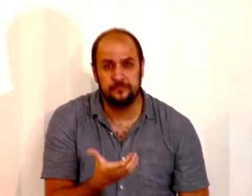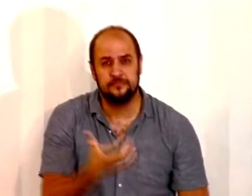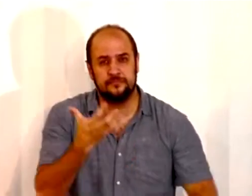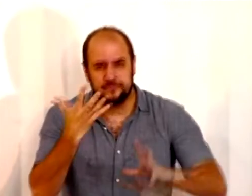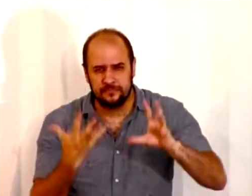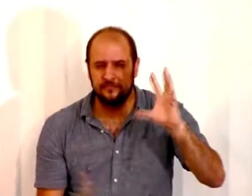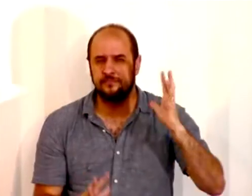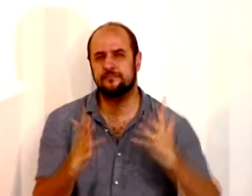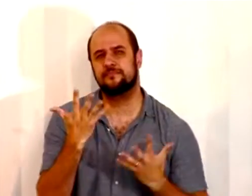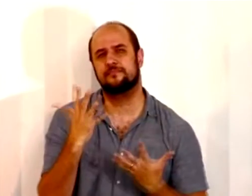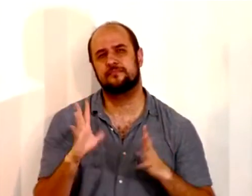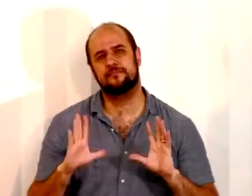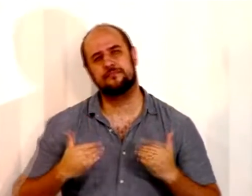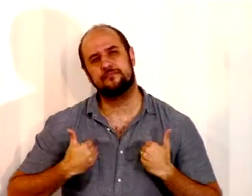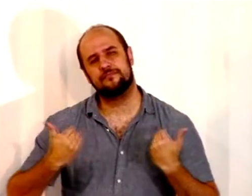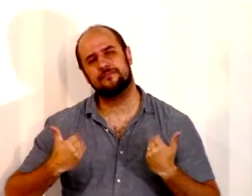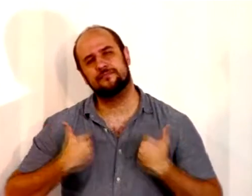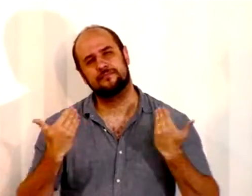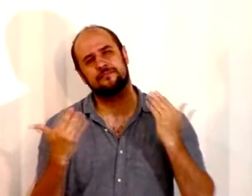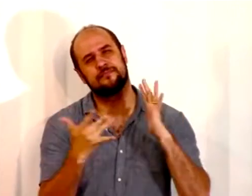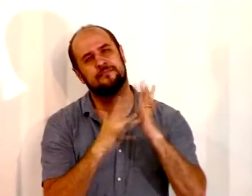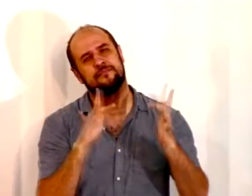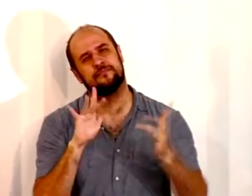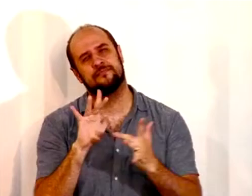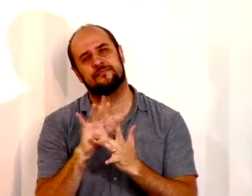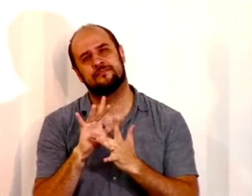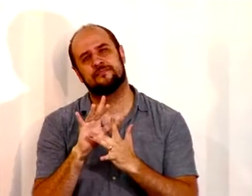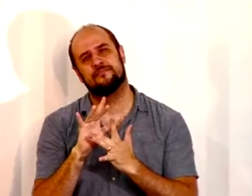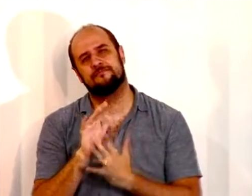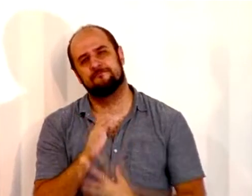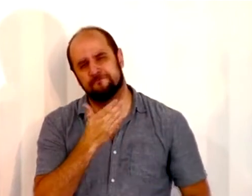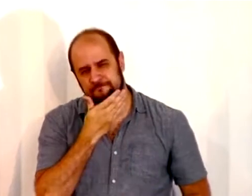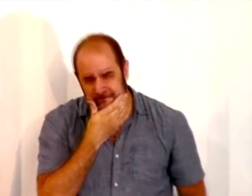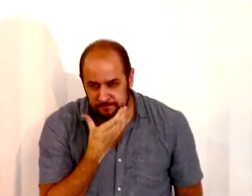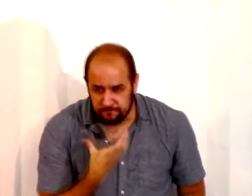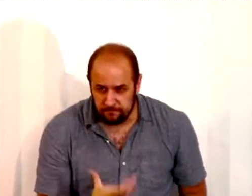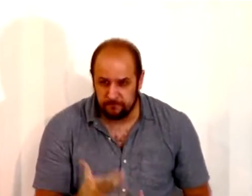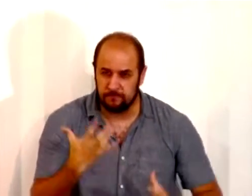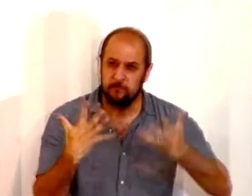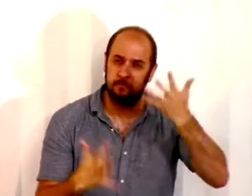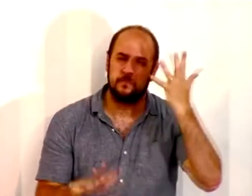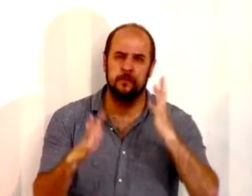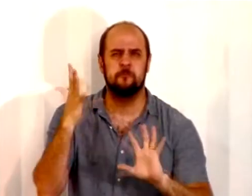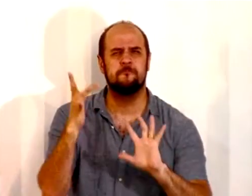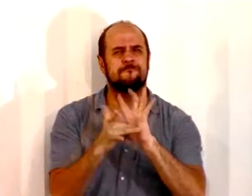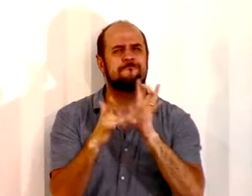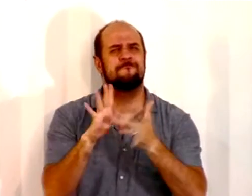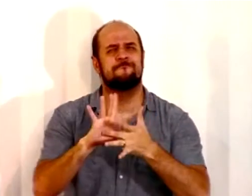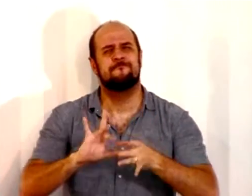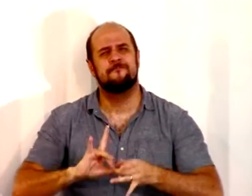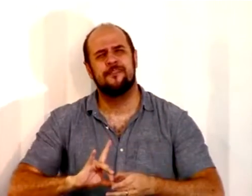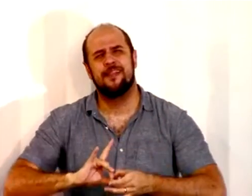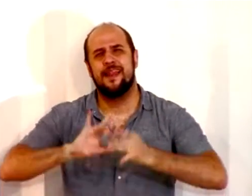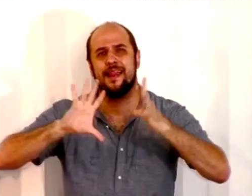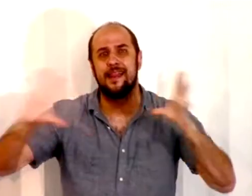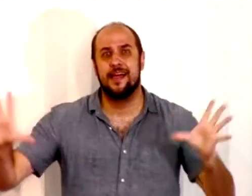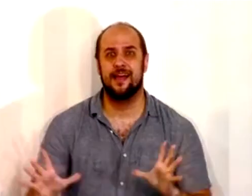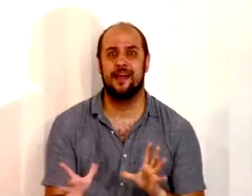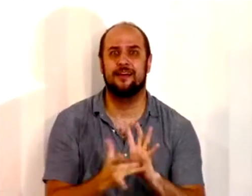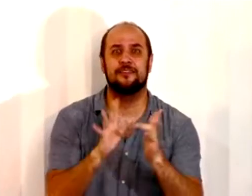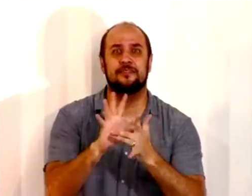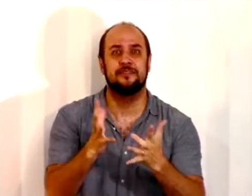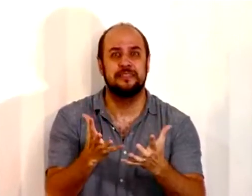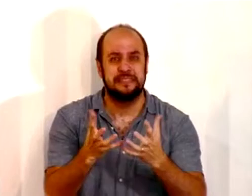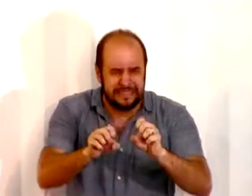a alegria de Jesus. O Natal é celebrar a libertação de Jesus. Ele quebra